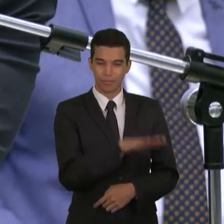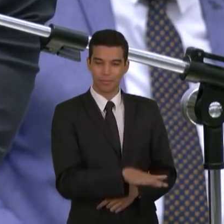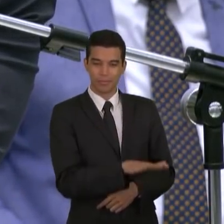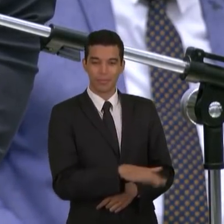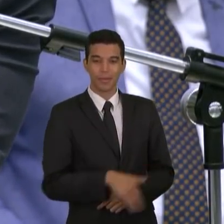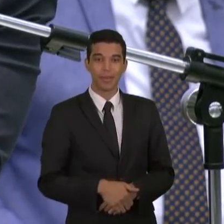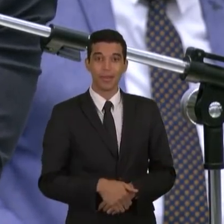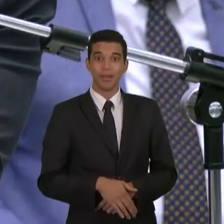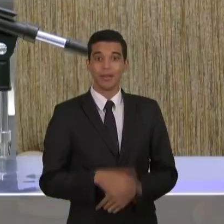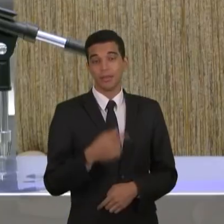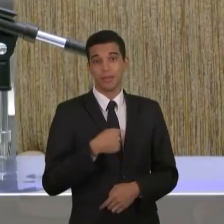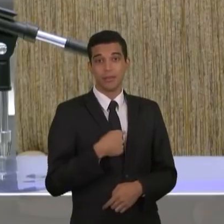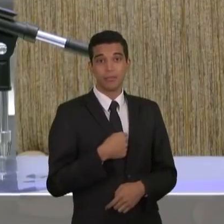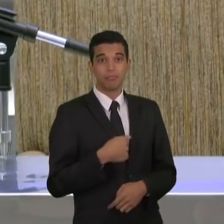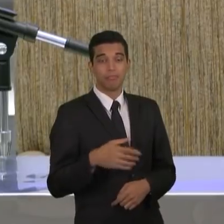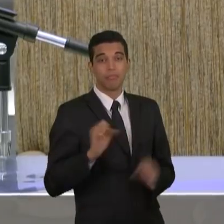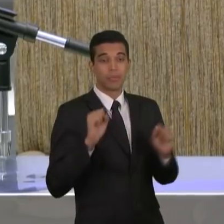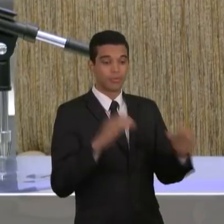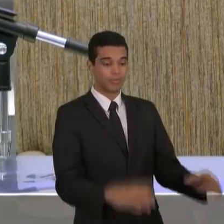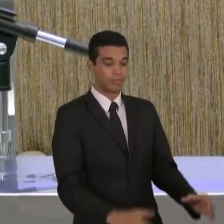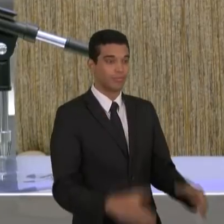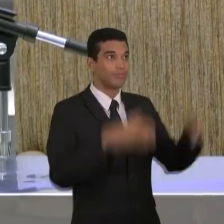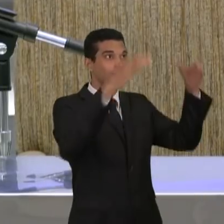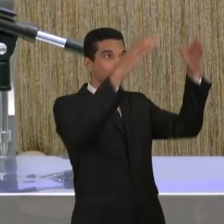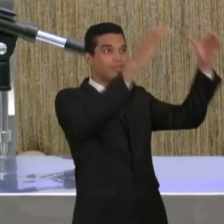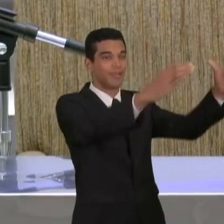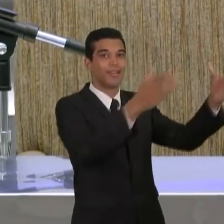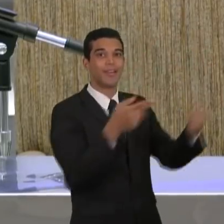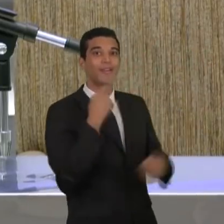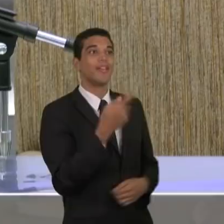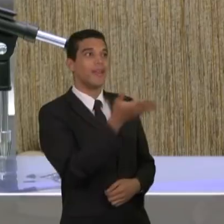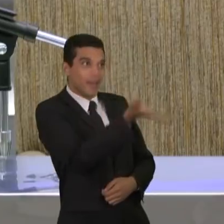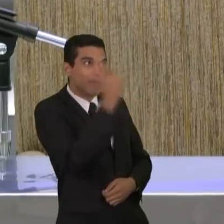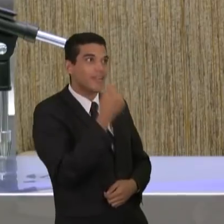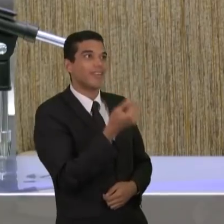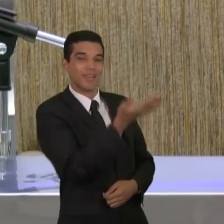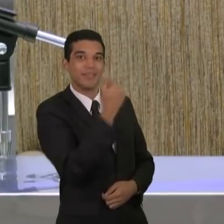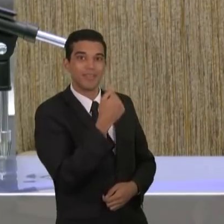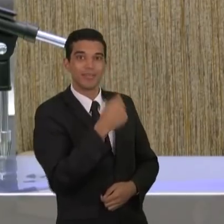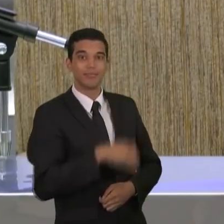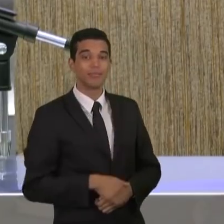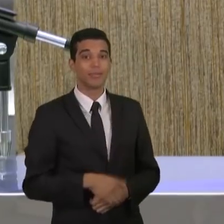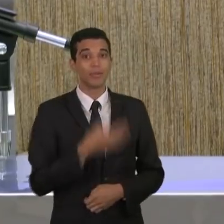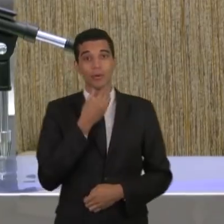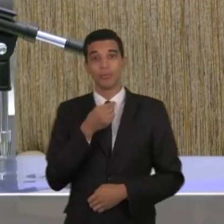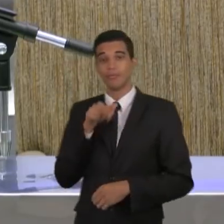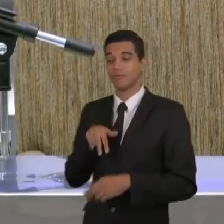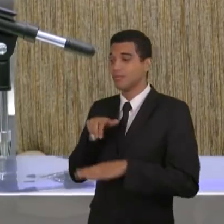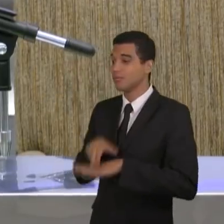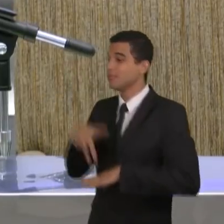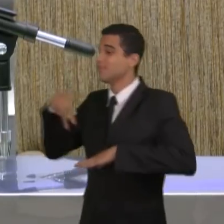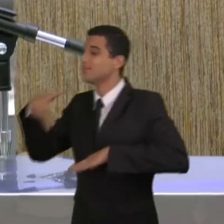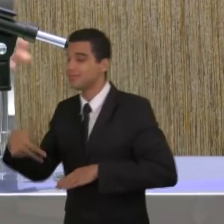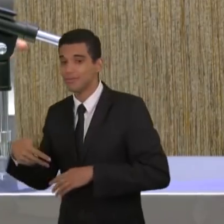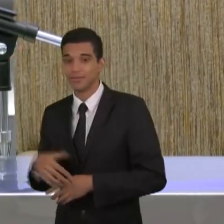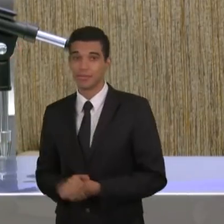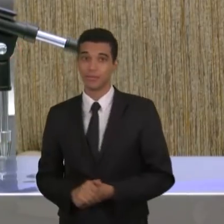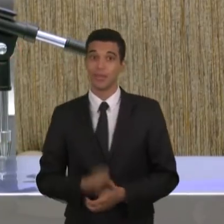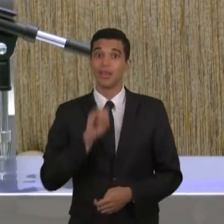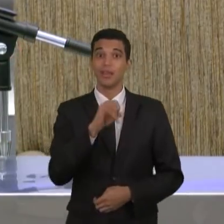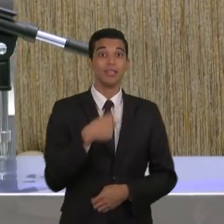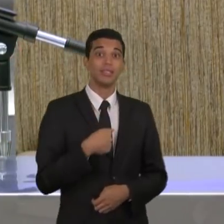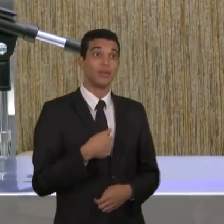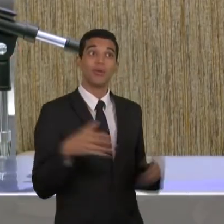coisa eu digo a ele pula ele vem por isso eu não segurar que acontece ele vai